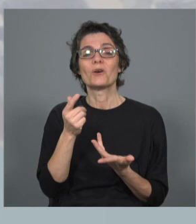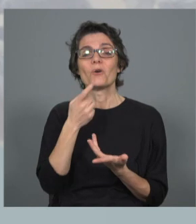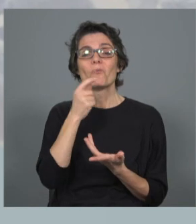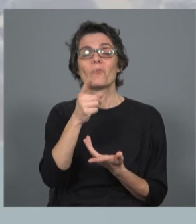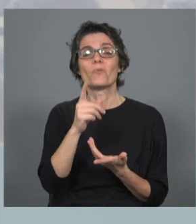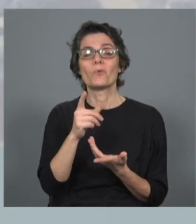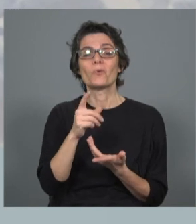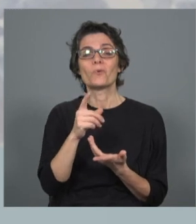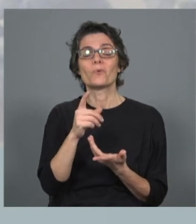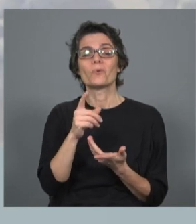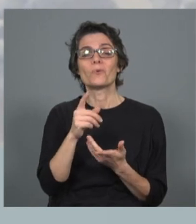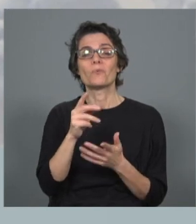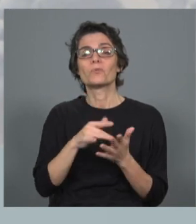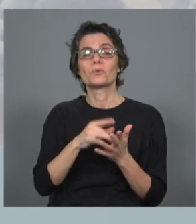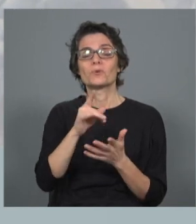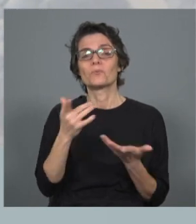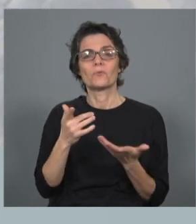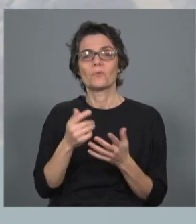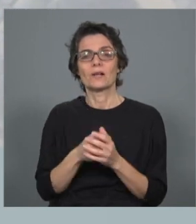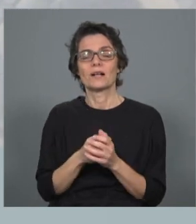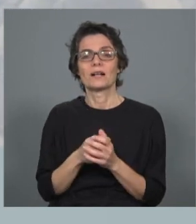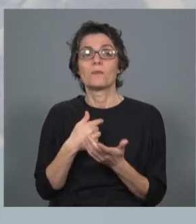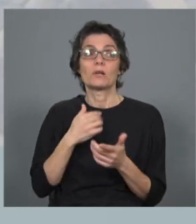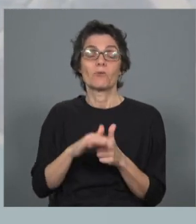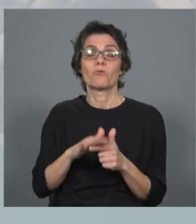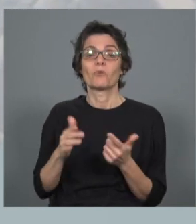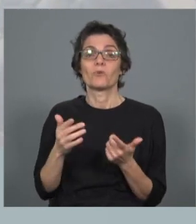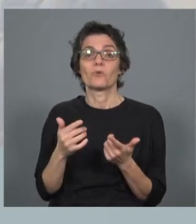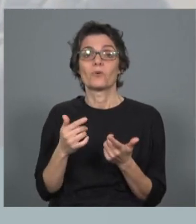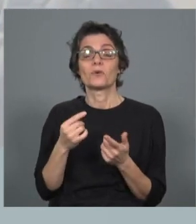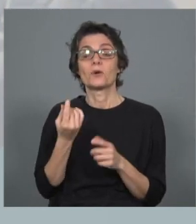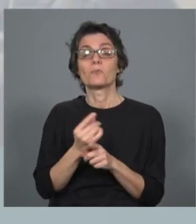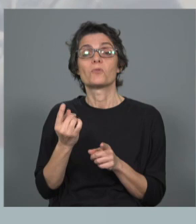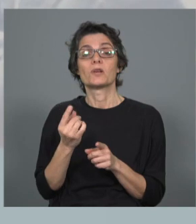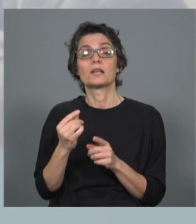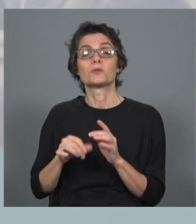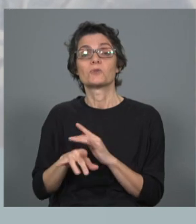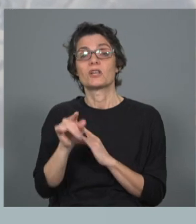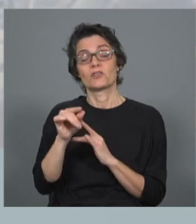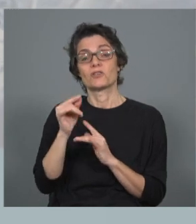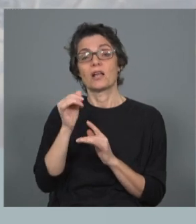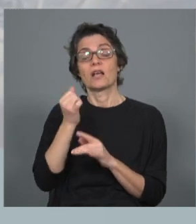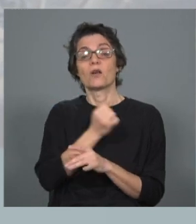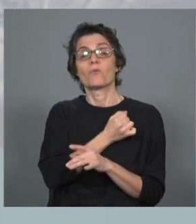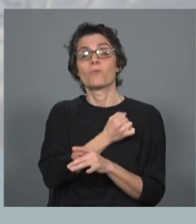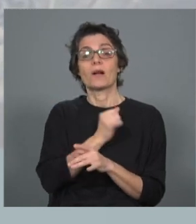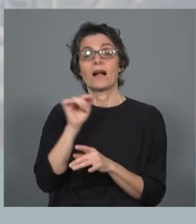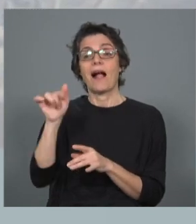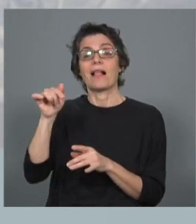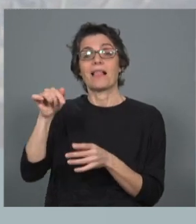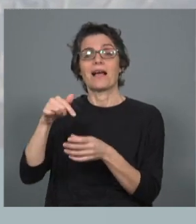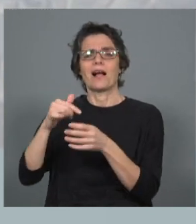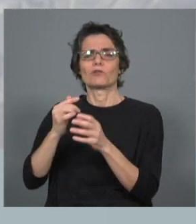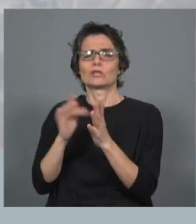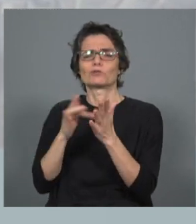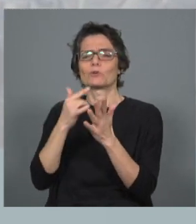devo dizer que tenho a sorte ou a graça de ter nascido numa casa onde havia muitos livros e onde, ao longo da minha vida, a